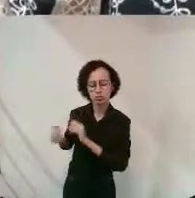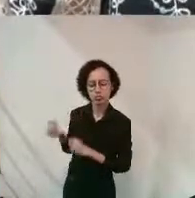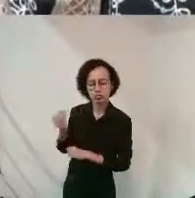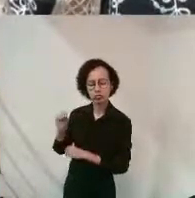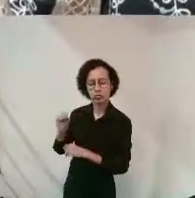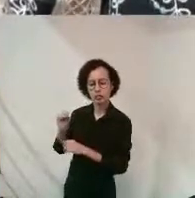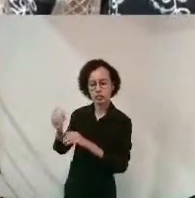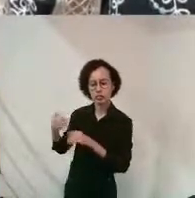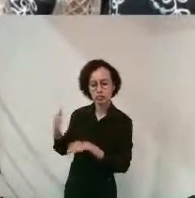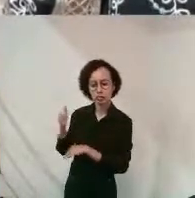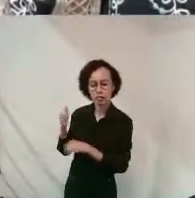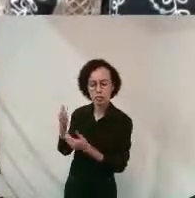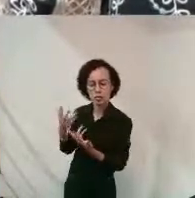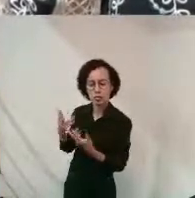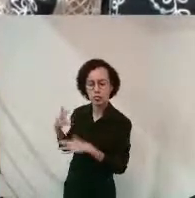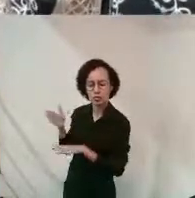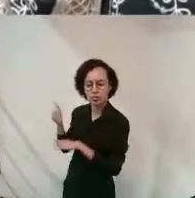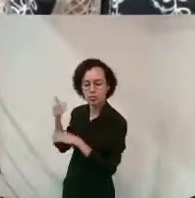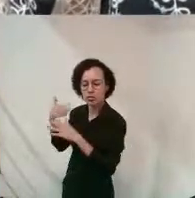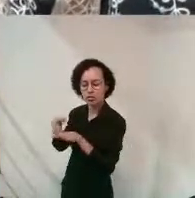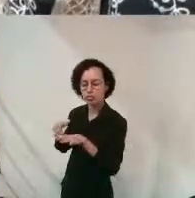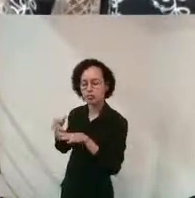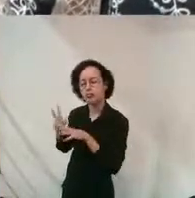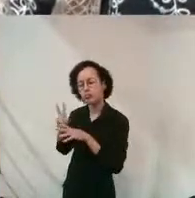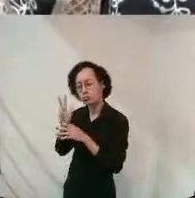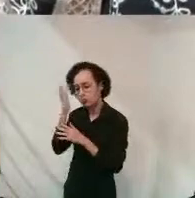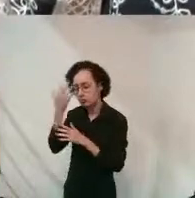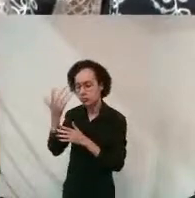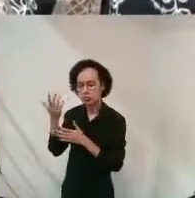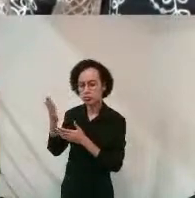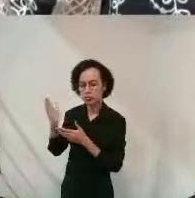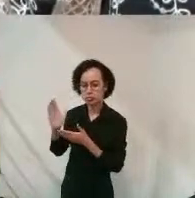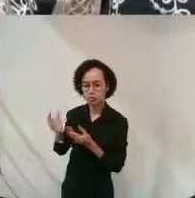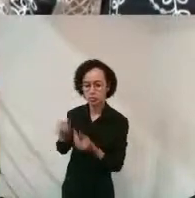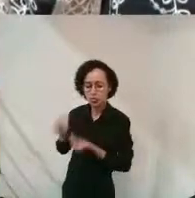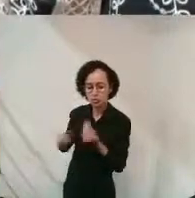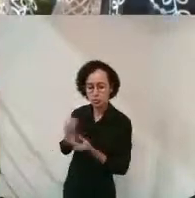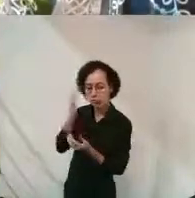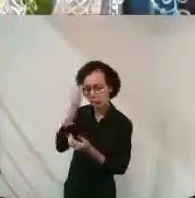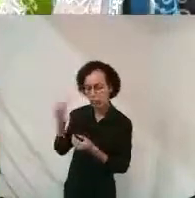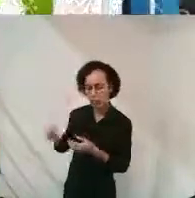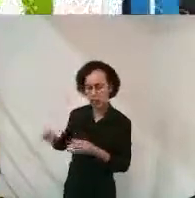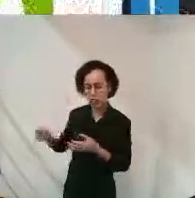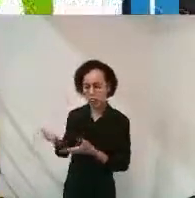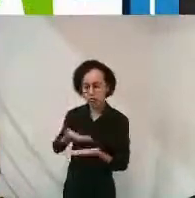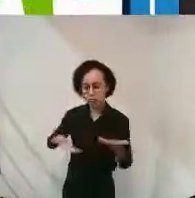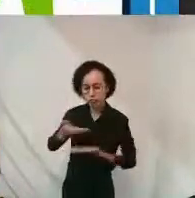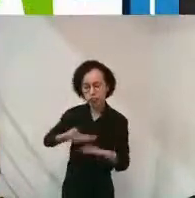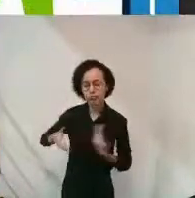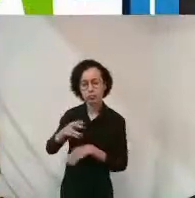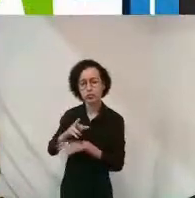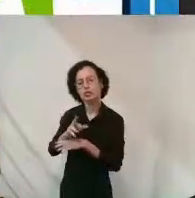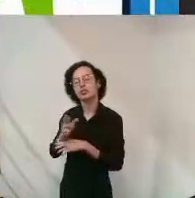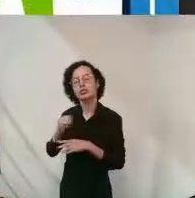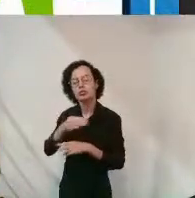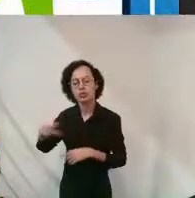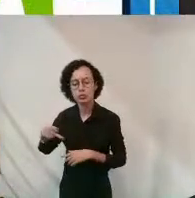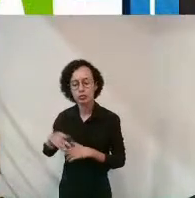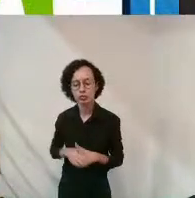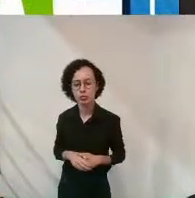a resolutividade, a articulação entre os ministérios públicos, a busca pela